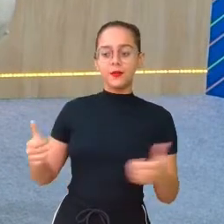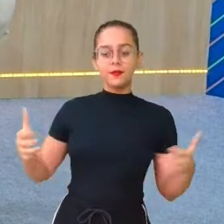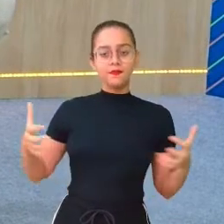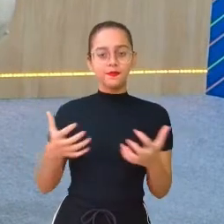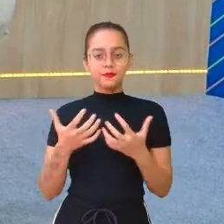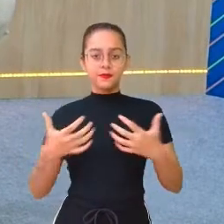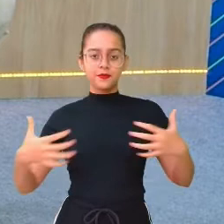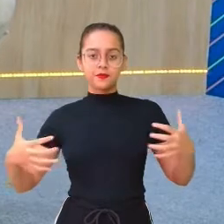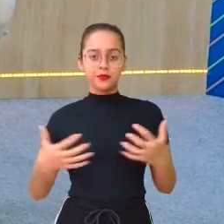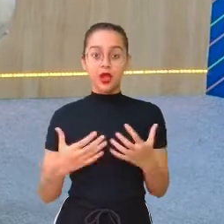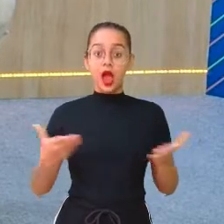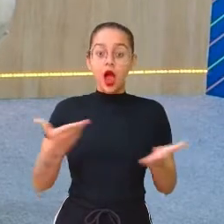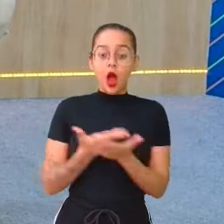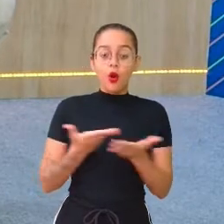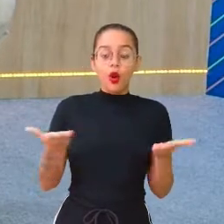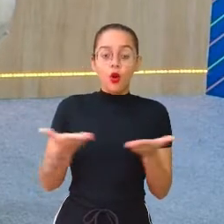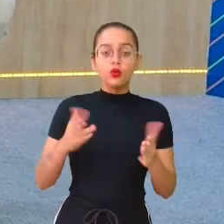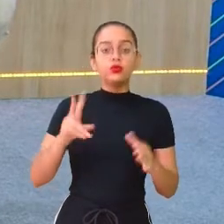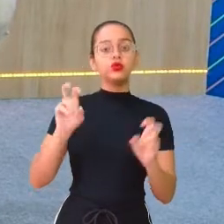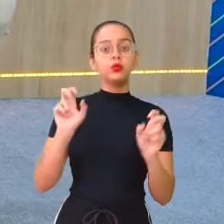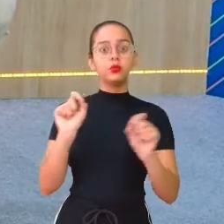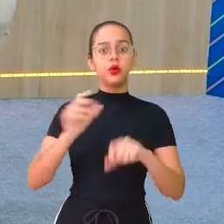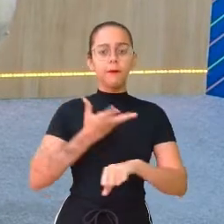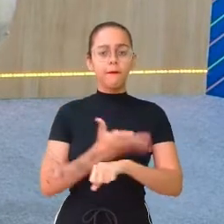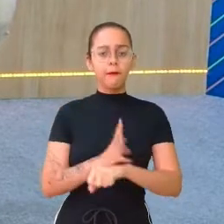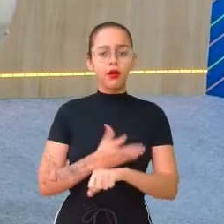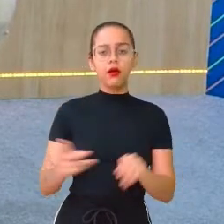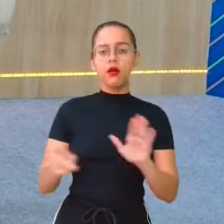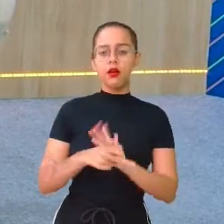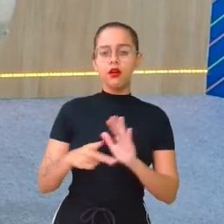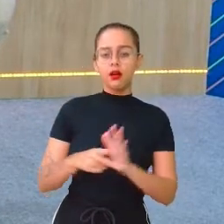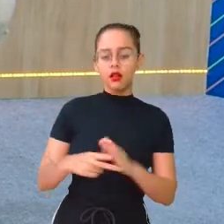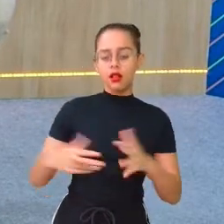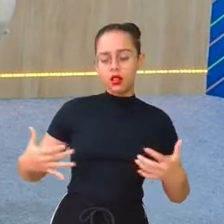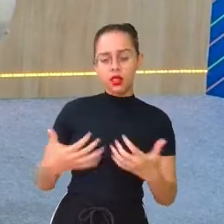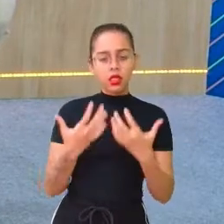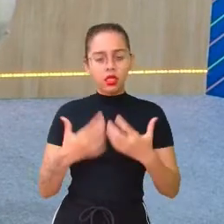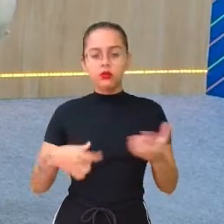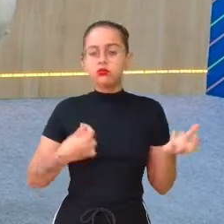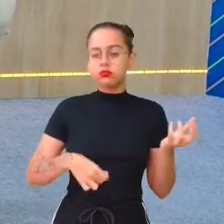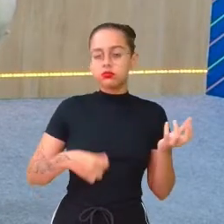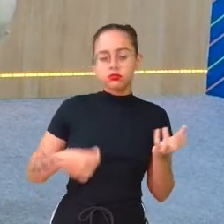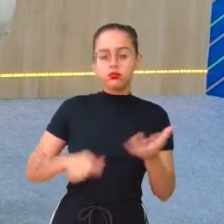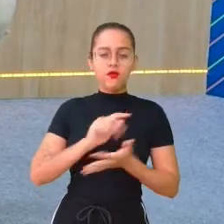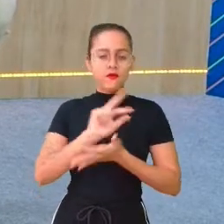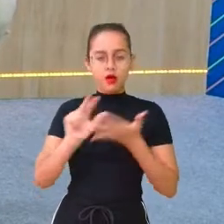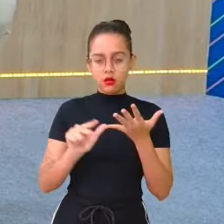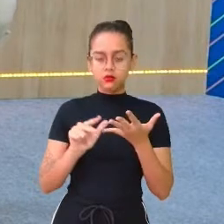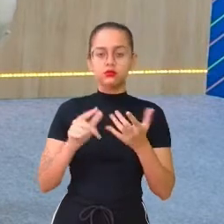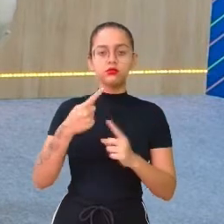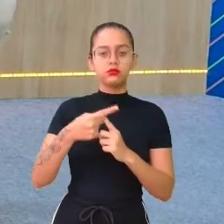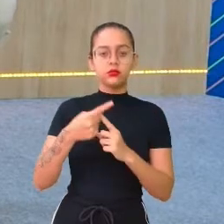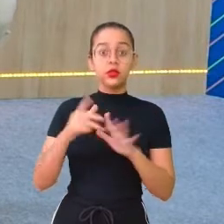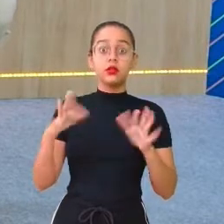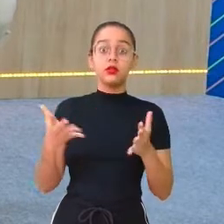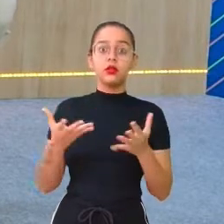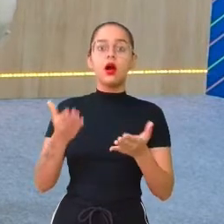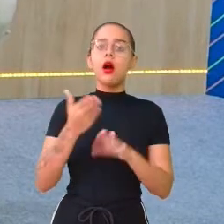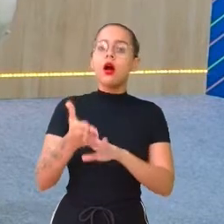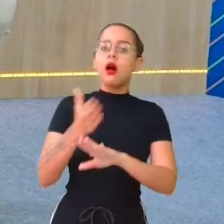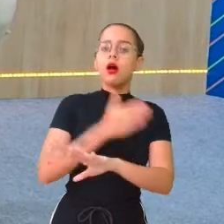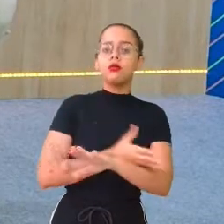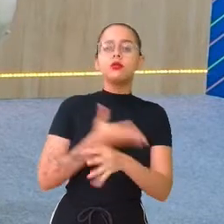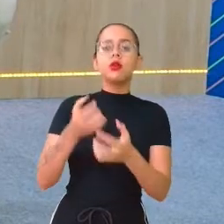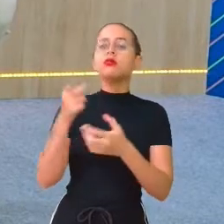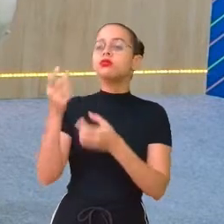A nossa aula hoje é sobre prática instrumental, então a gente vai falar um bocado sobre isso, Mas antes eu queria que você falasse um pouquinho da sua